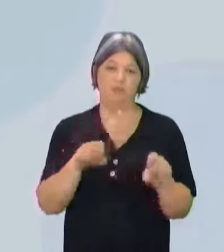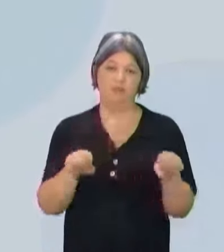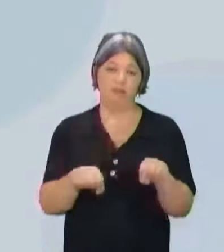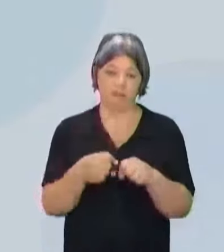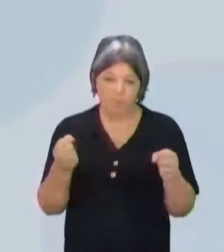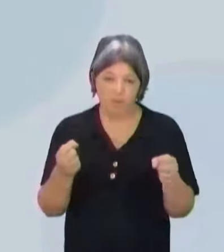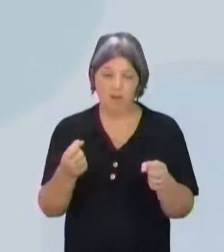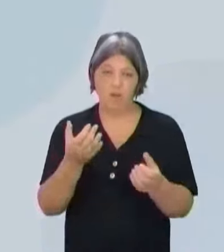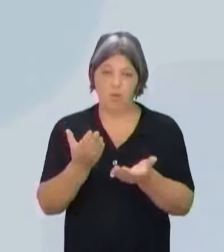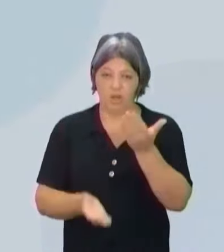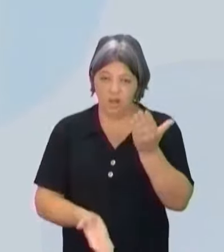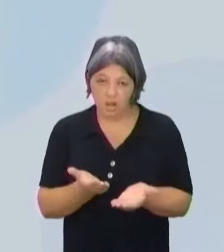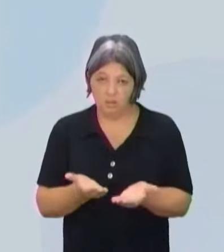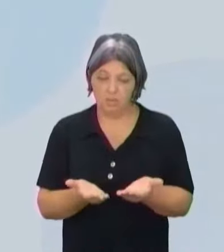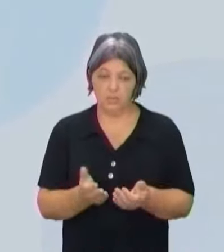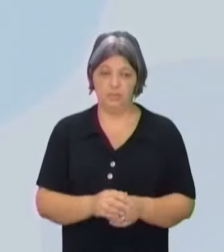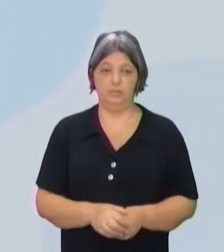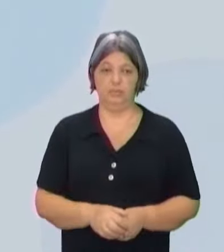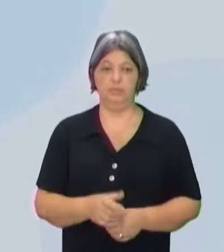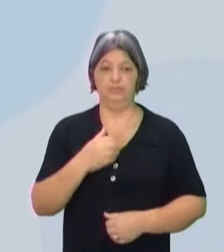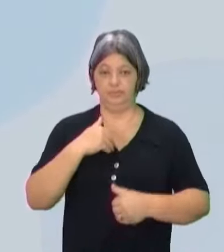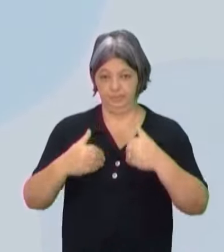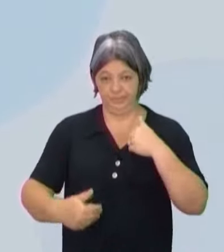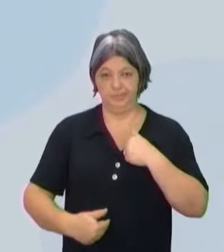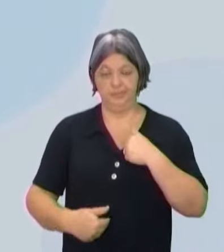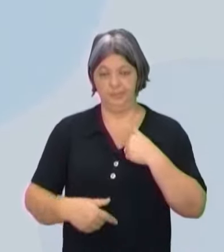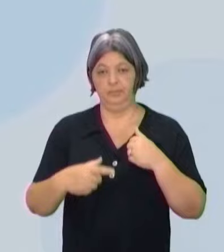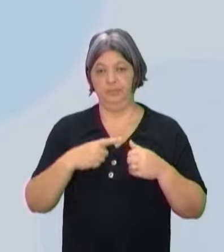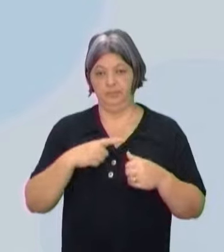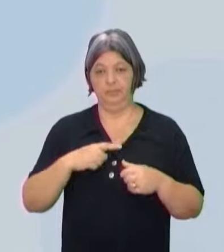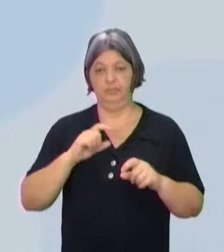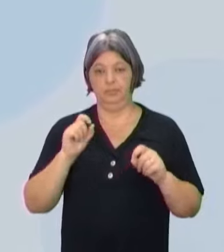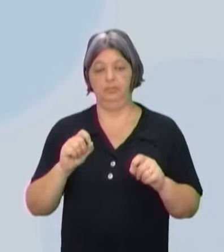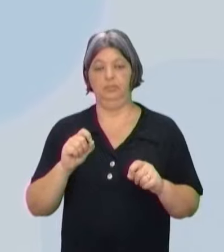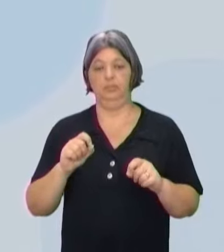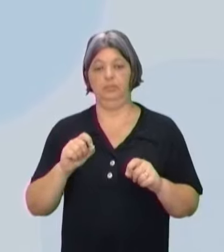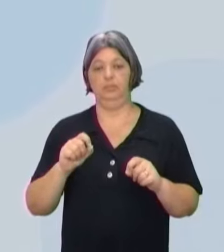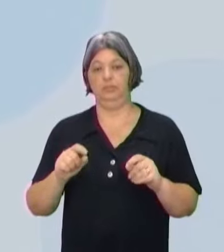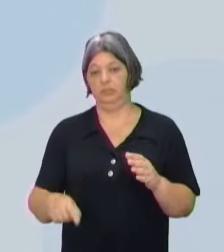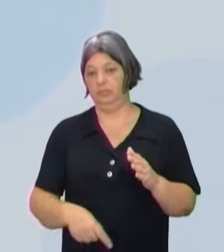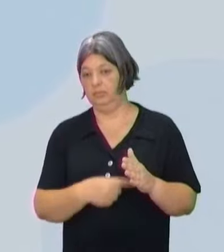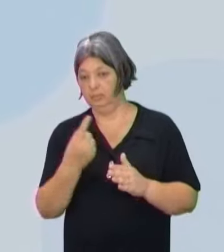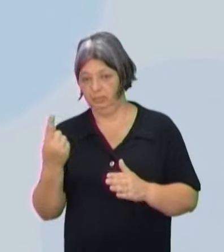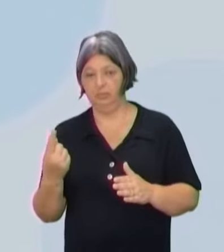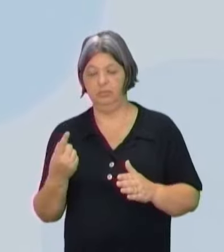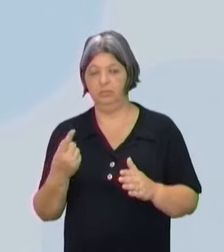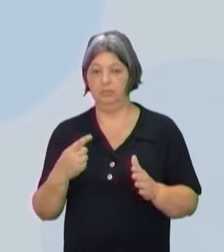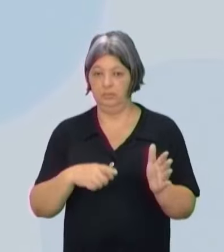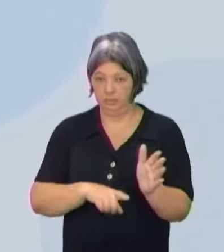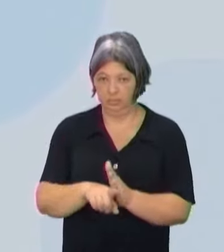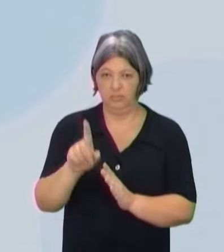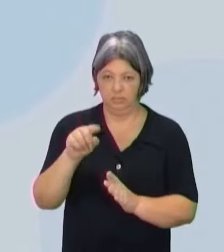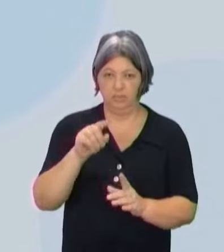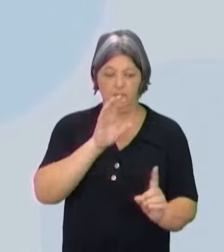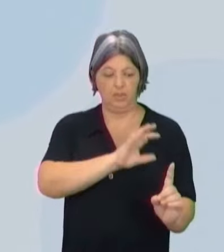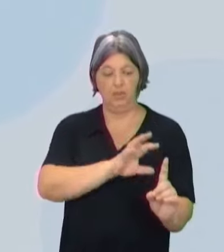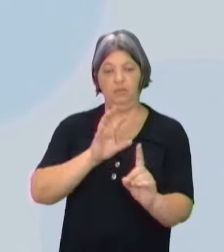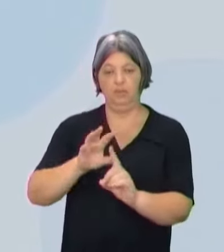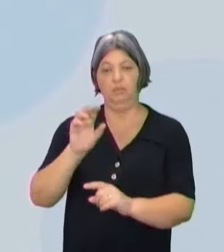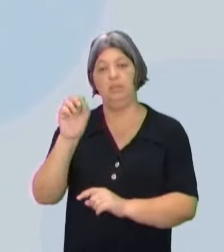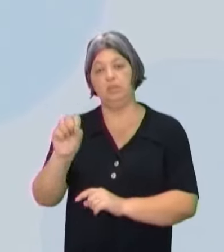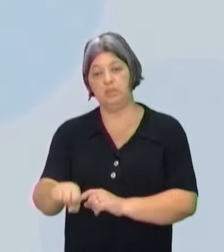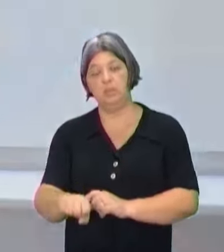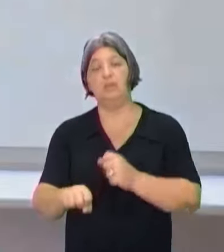falou? Em nosso corpo, esses fatores que vocês vão levantar na primeira questão, eles também geram influência? Se